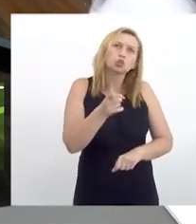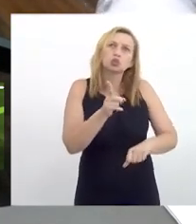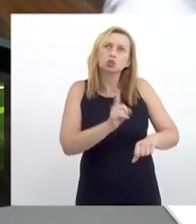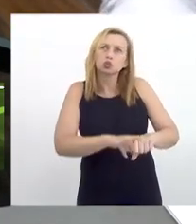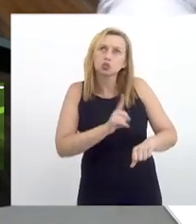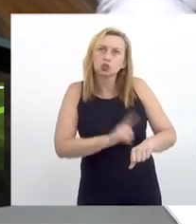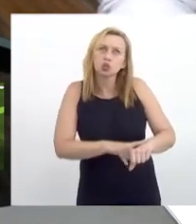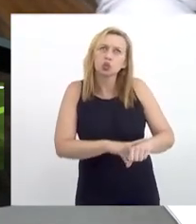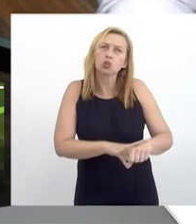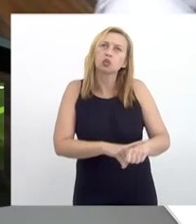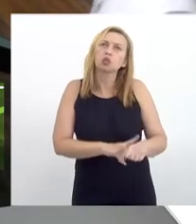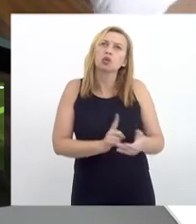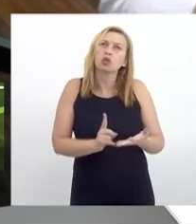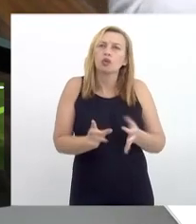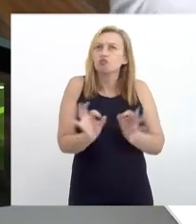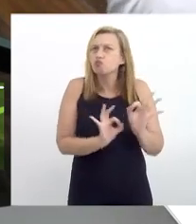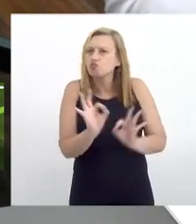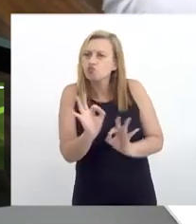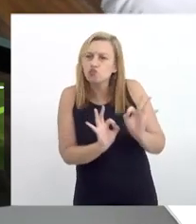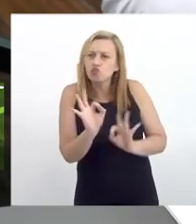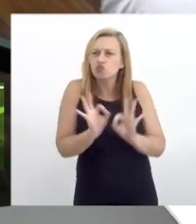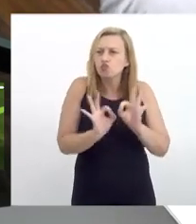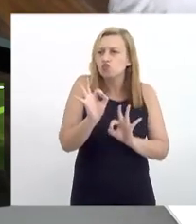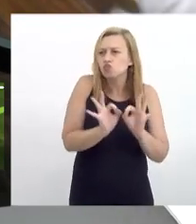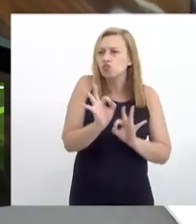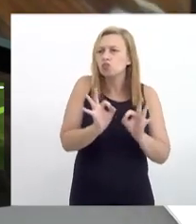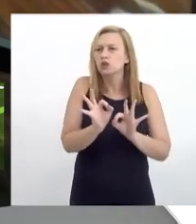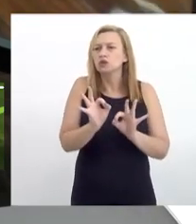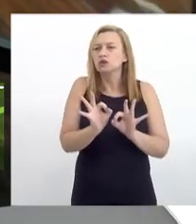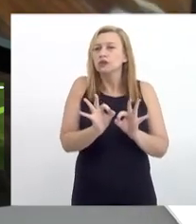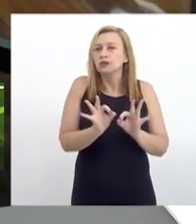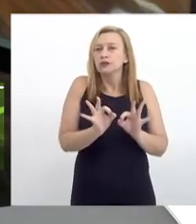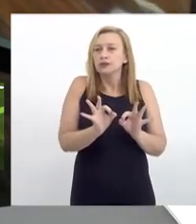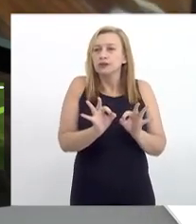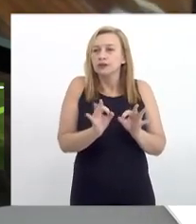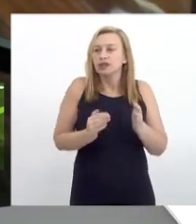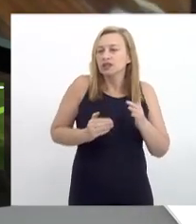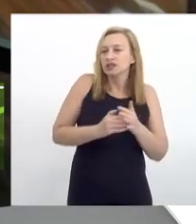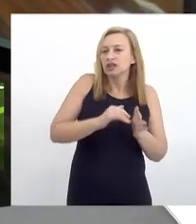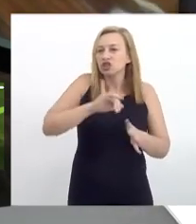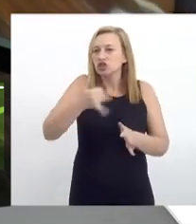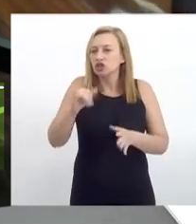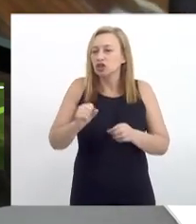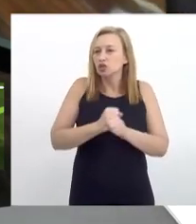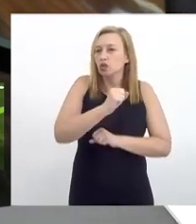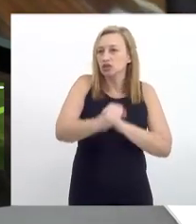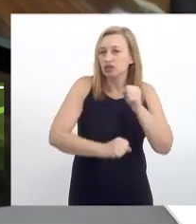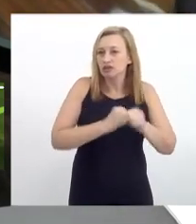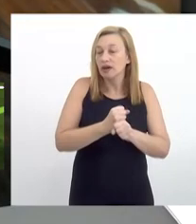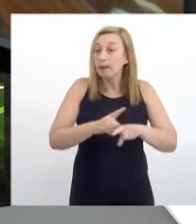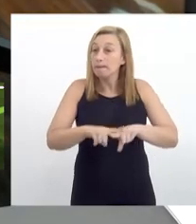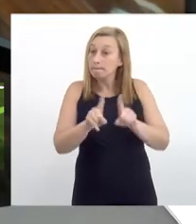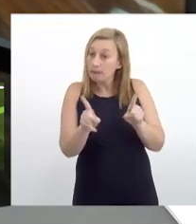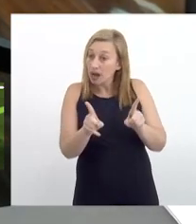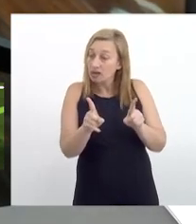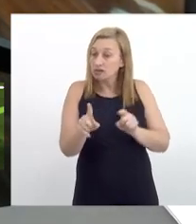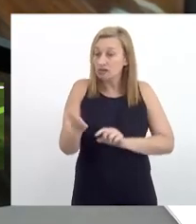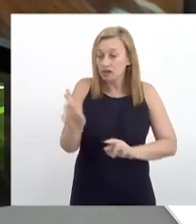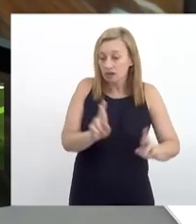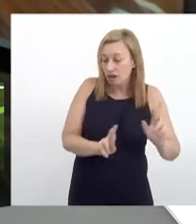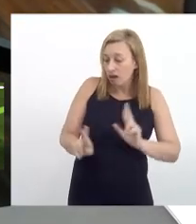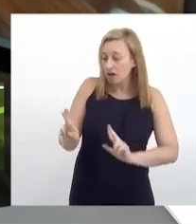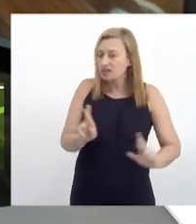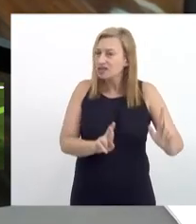hábil para organizar as contas novamente até janeiro do ano que vem. Mas, em relação